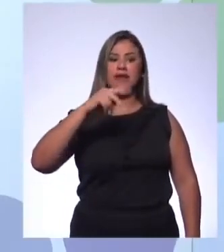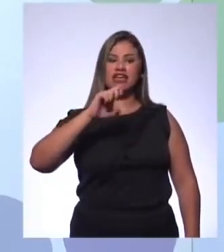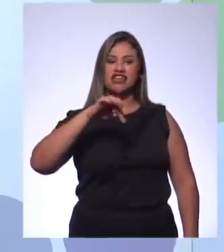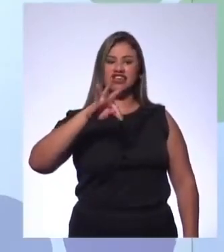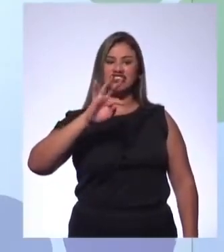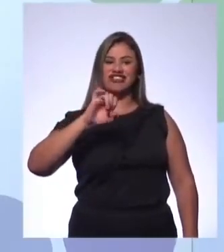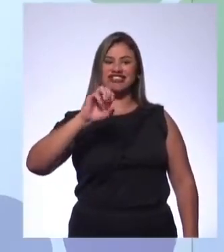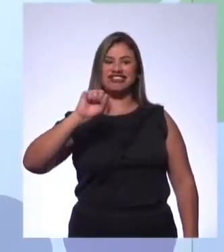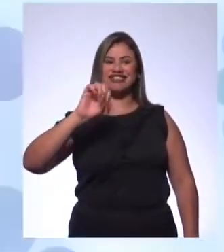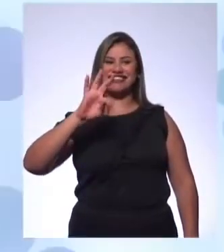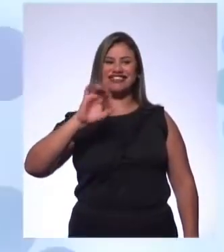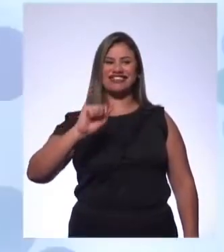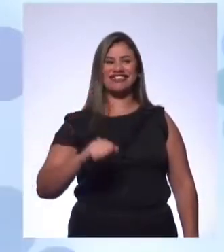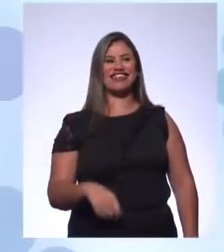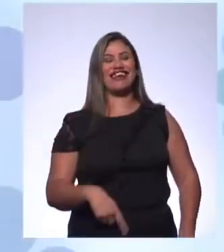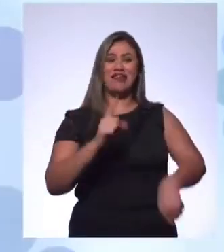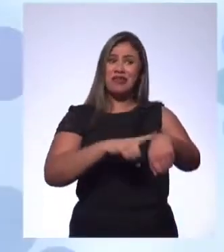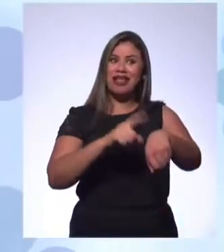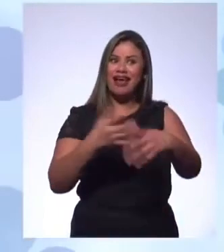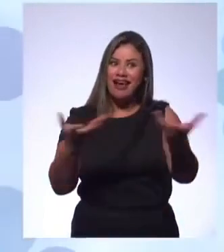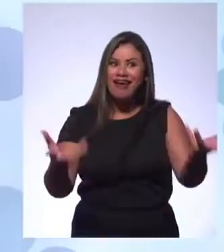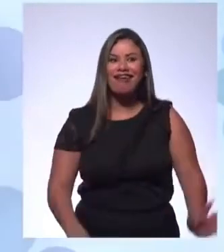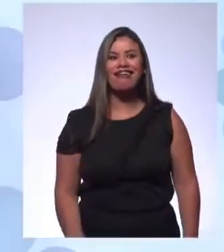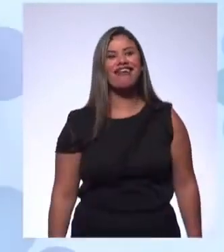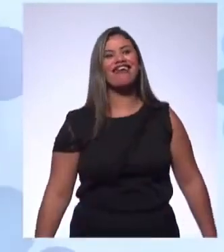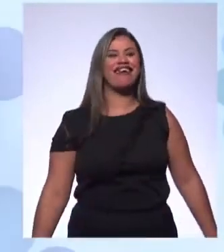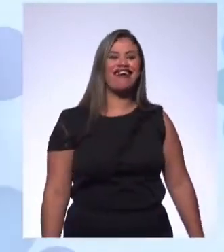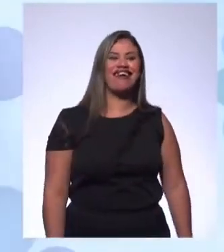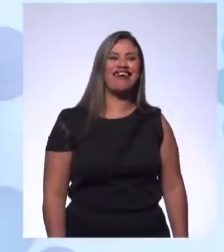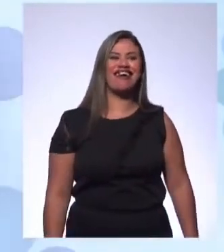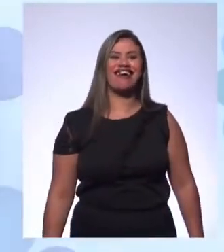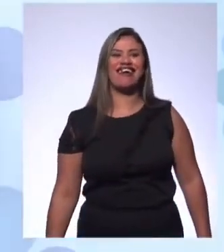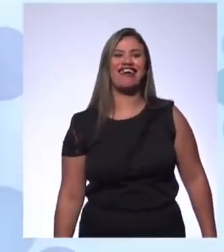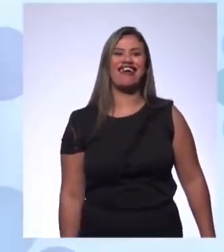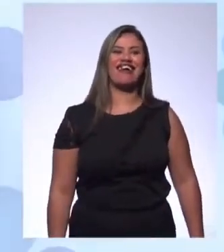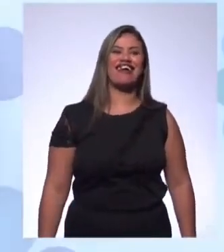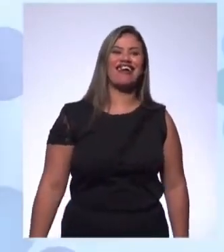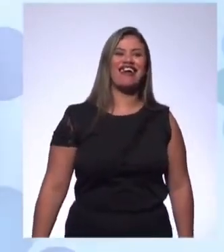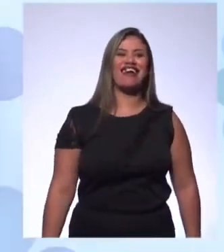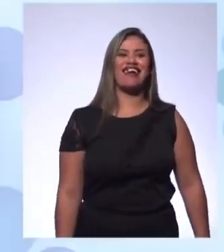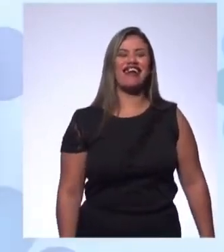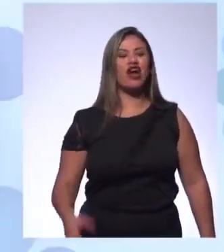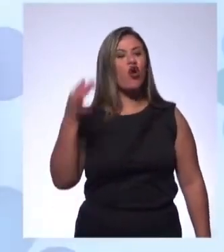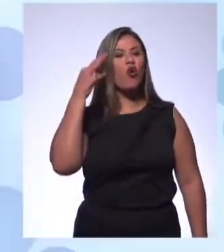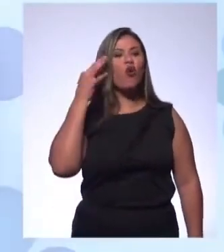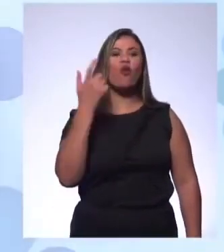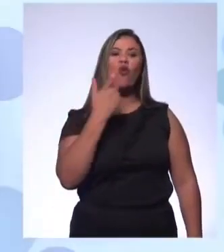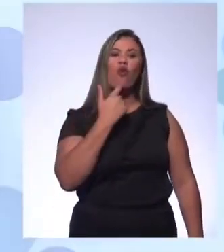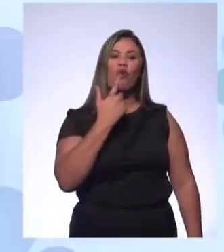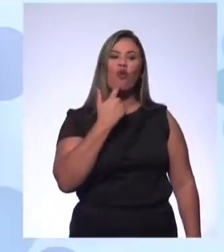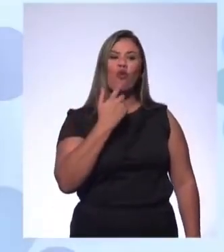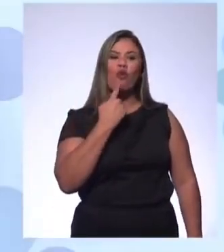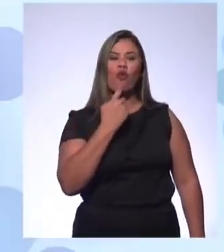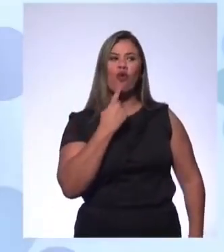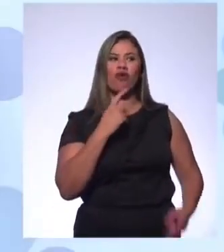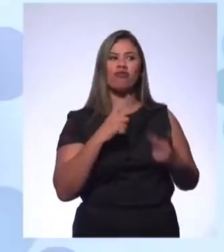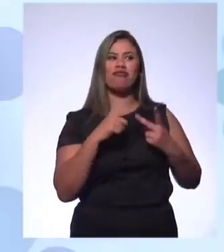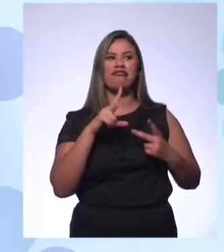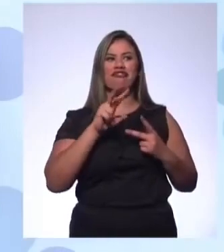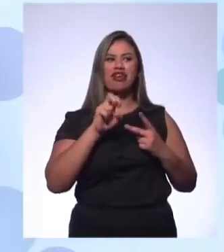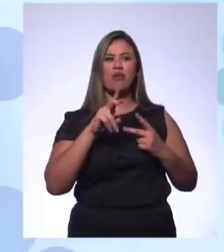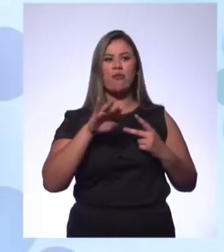ponto? Valendo! Valendo. O tempo, gente. Mas fui eu que não falei, né? Valendo. Ruivo,